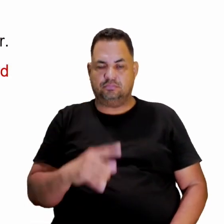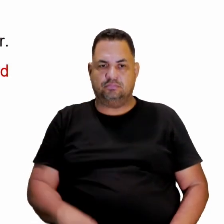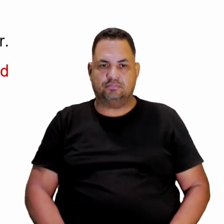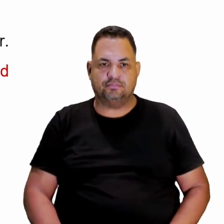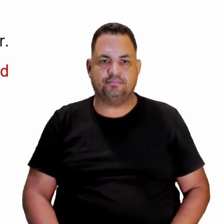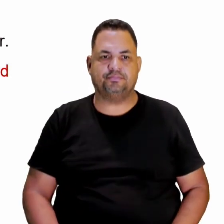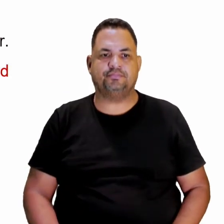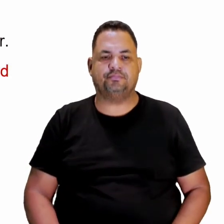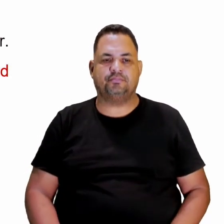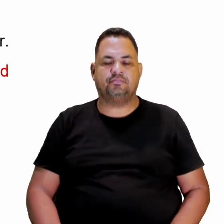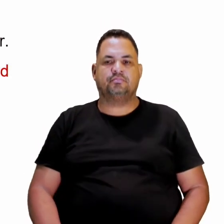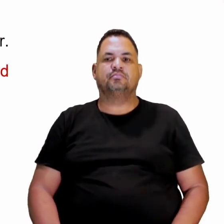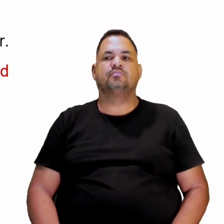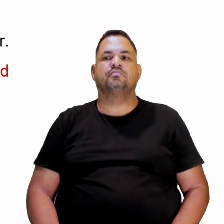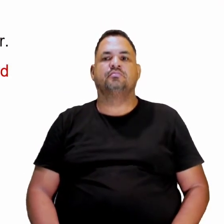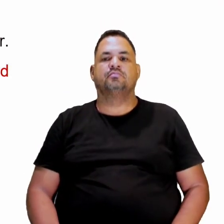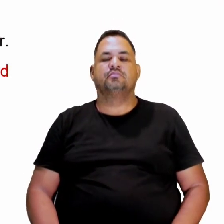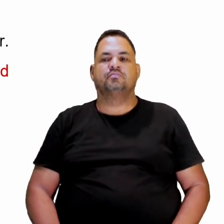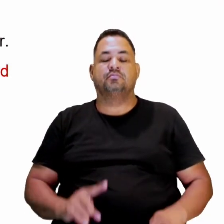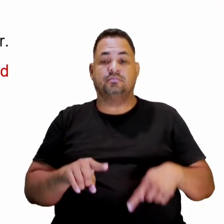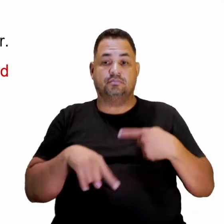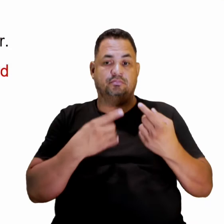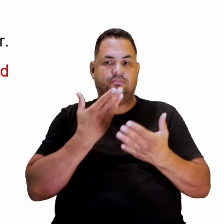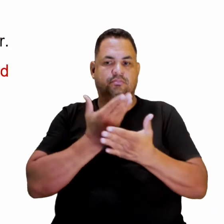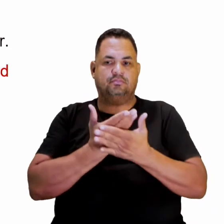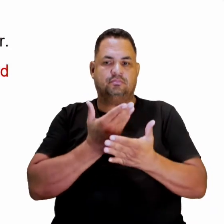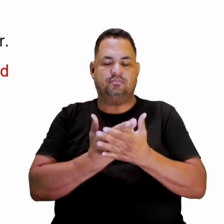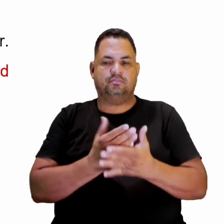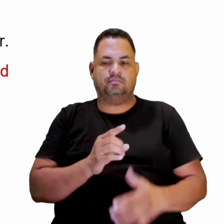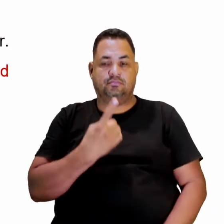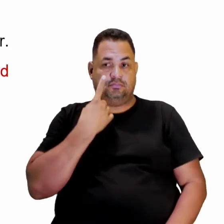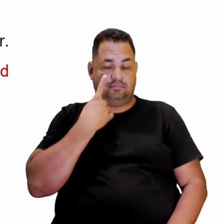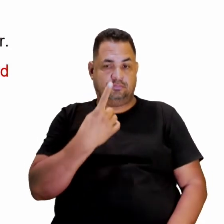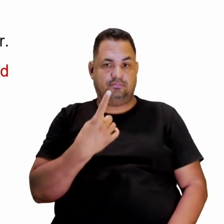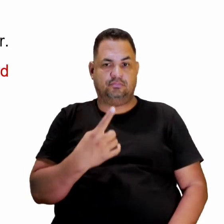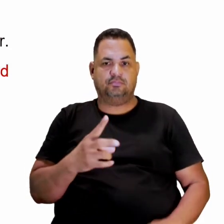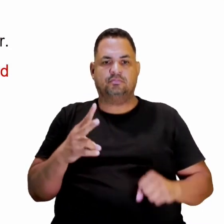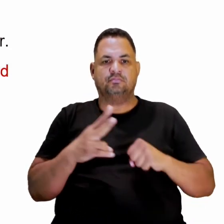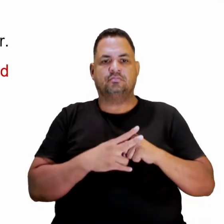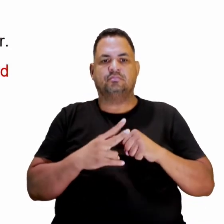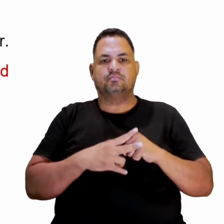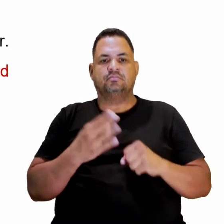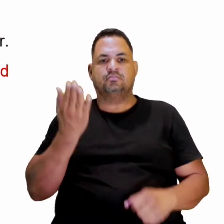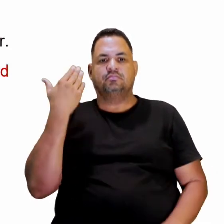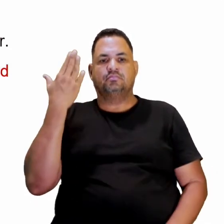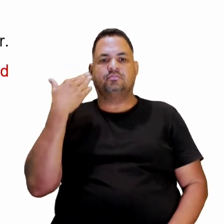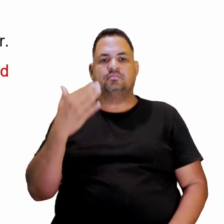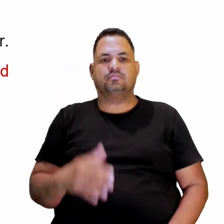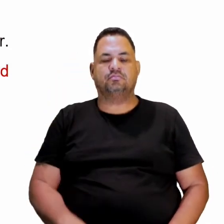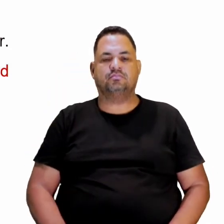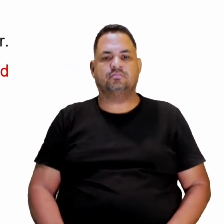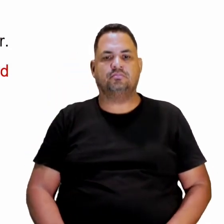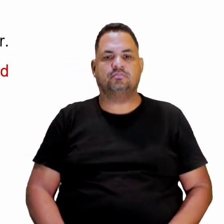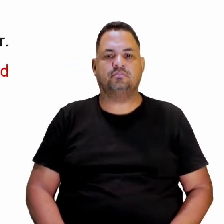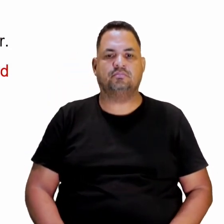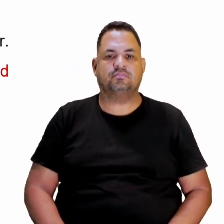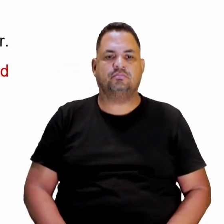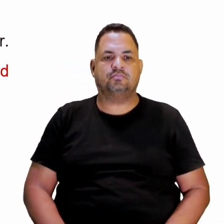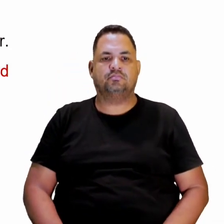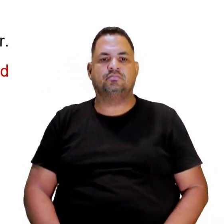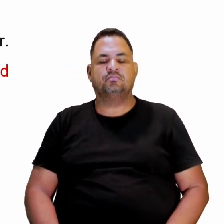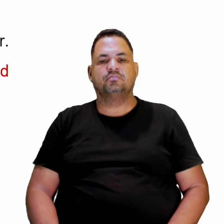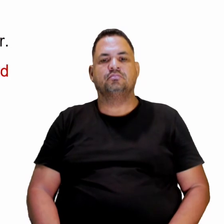regular, por isso que ele está diferente aí. A gente ainda vai estudar sobre isso. Mas dá uma olhada aqui, que isso aqui é um verbo no passado, mas é irregular.